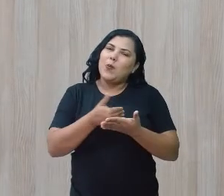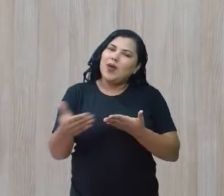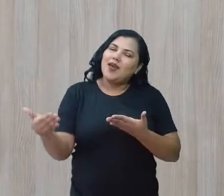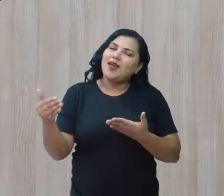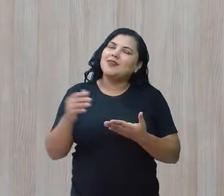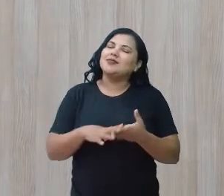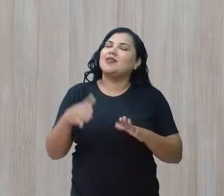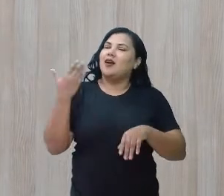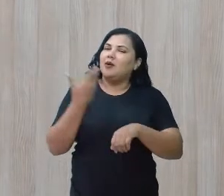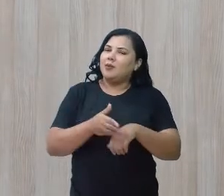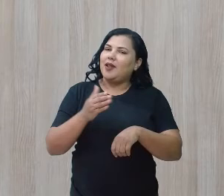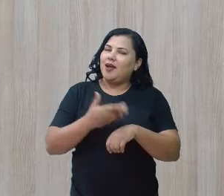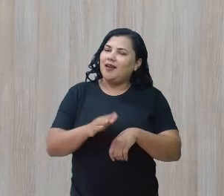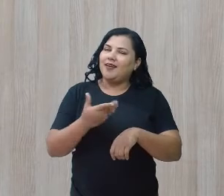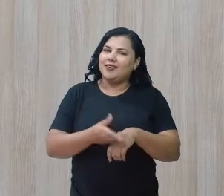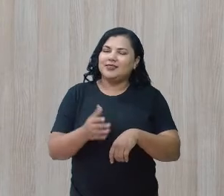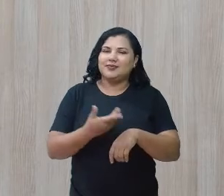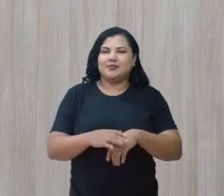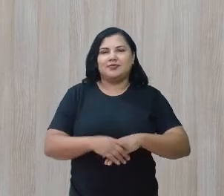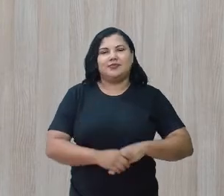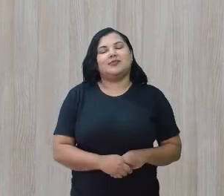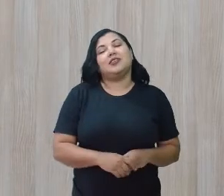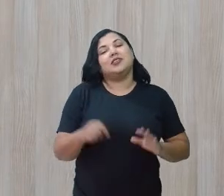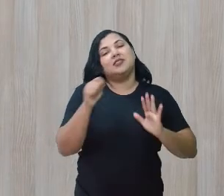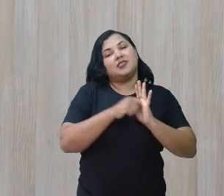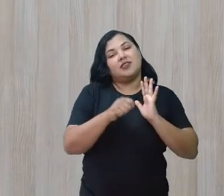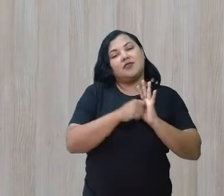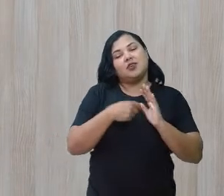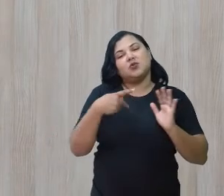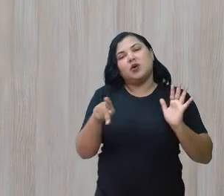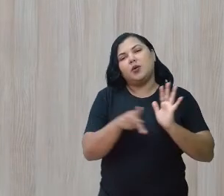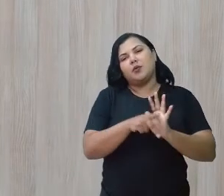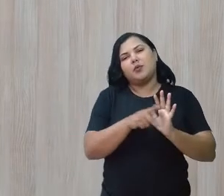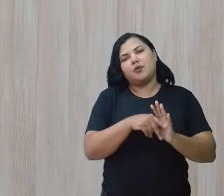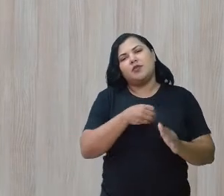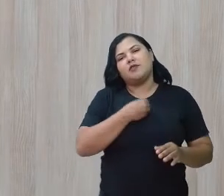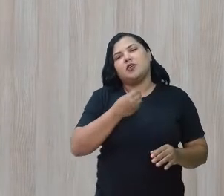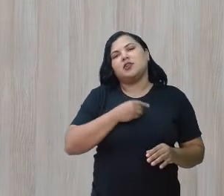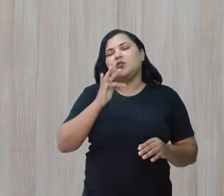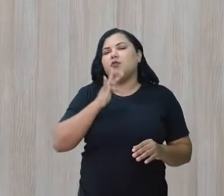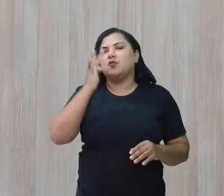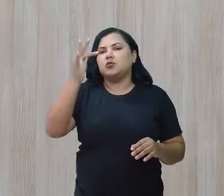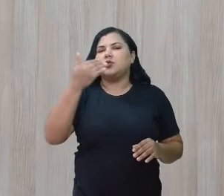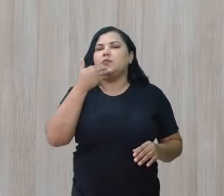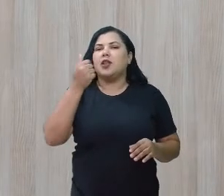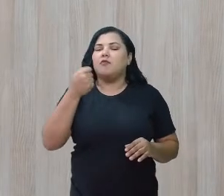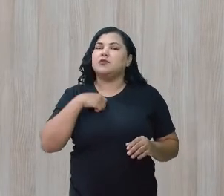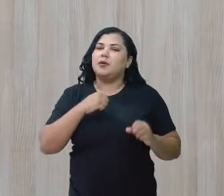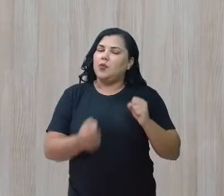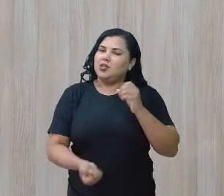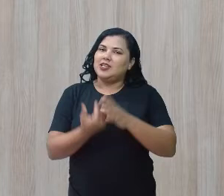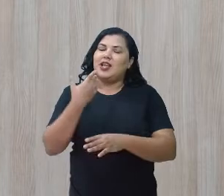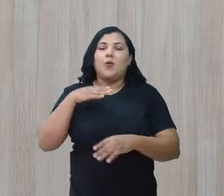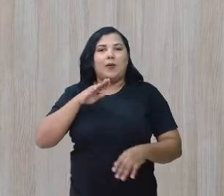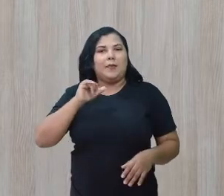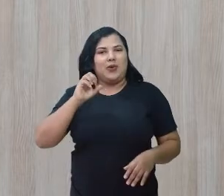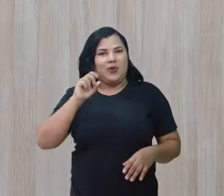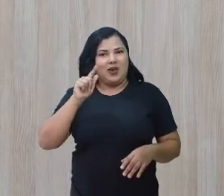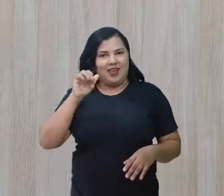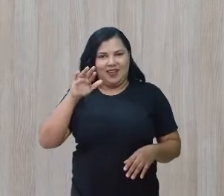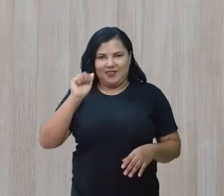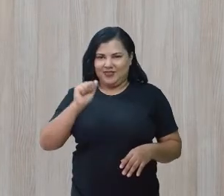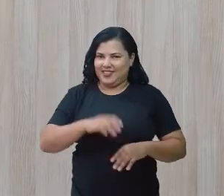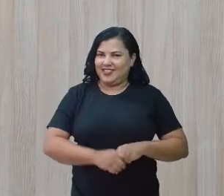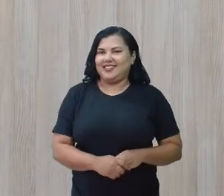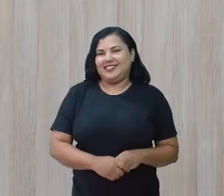esse exercício de praticar, escrever a sua própria vida. De repente, no futuro até faz uma biografia, né, não, professora? Então, Tá